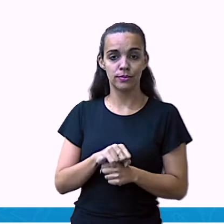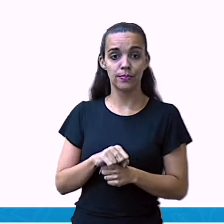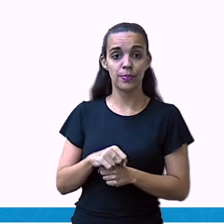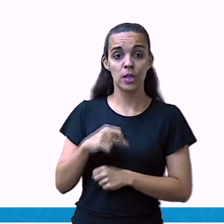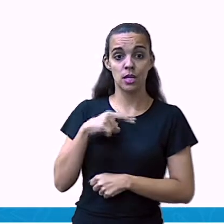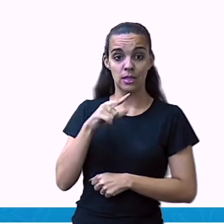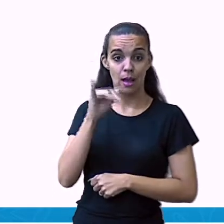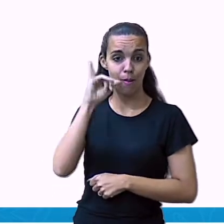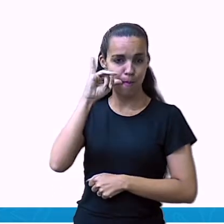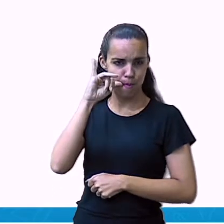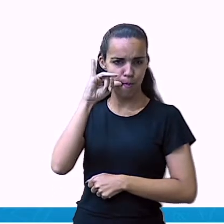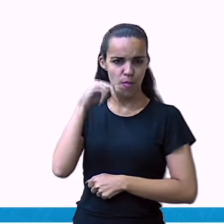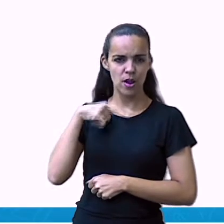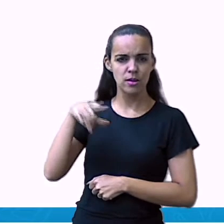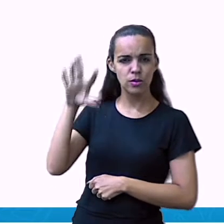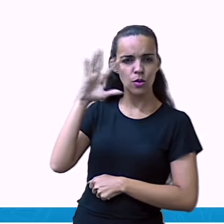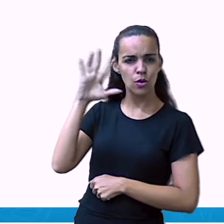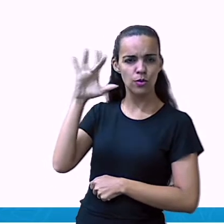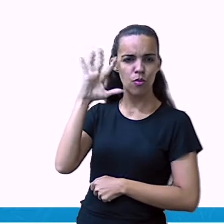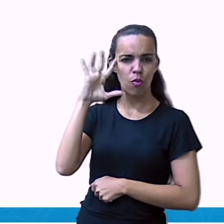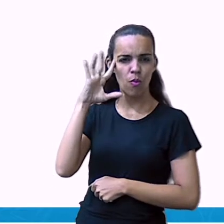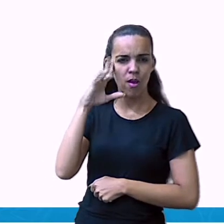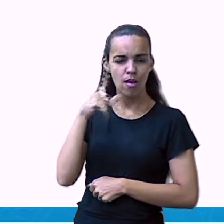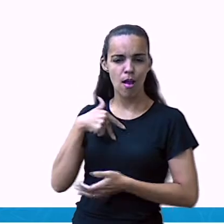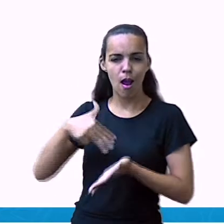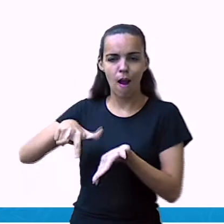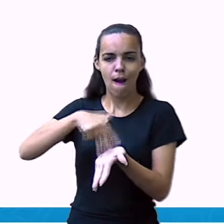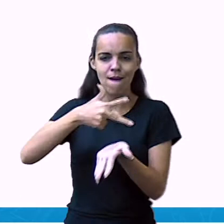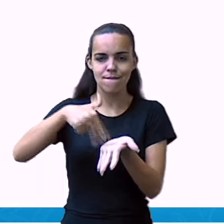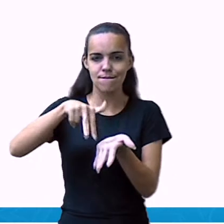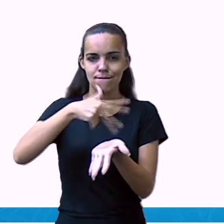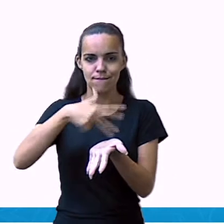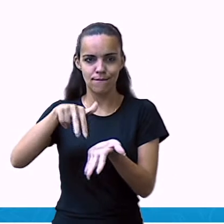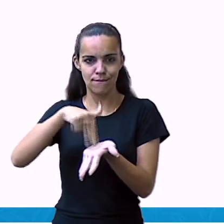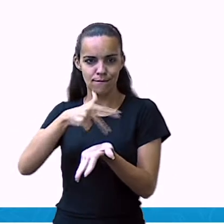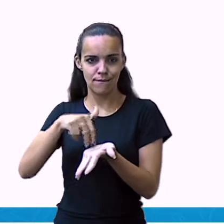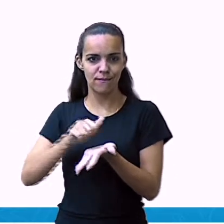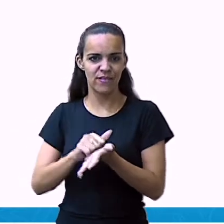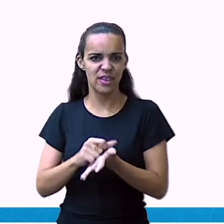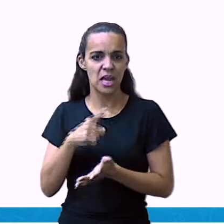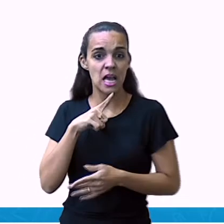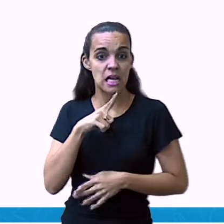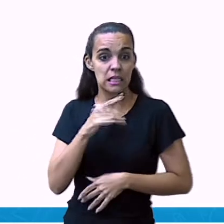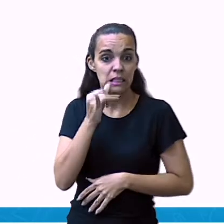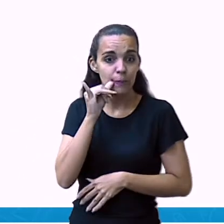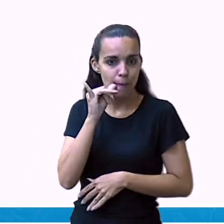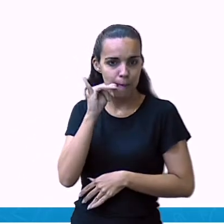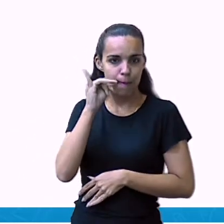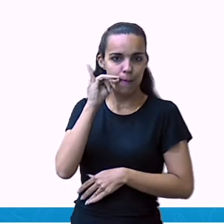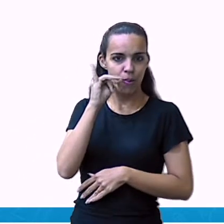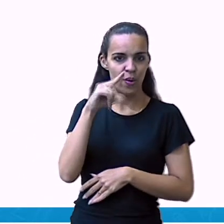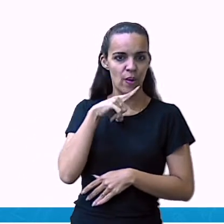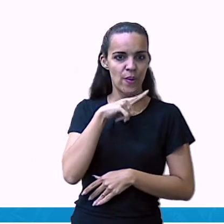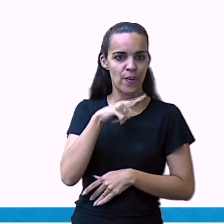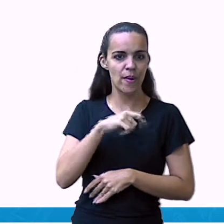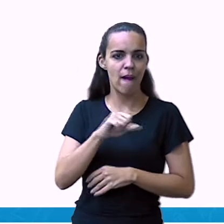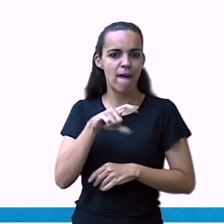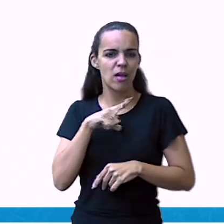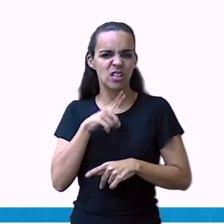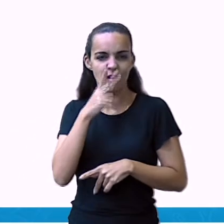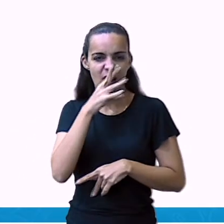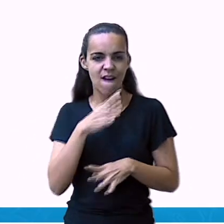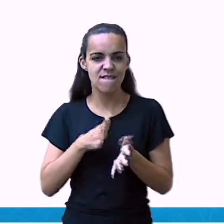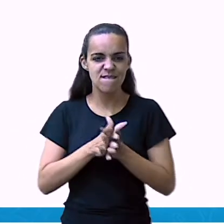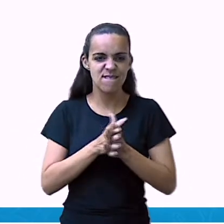cururu. Saci em seu sonho é mais serelepe. Saci em seu sonho